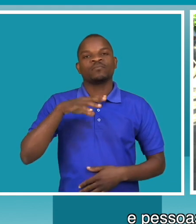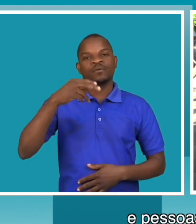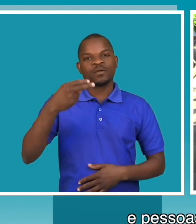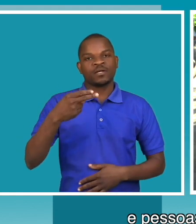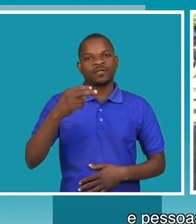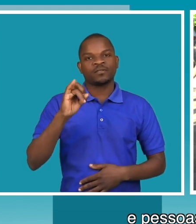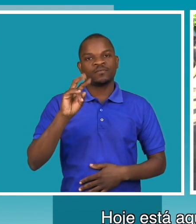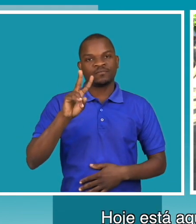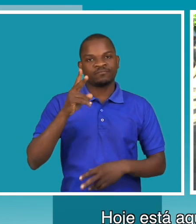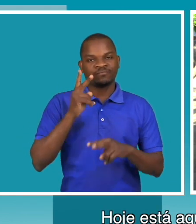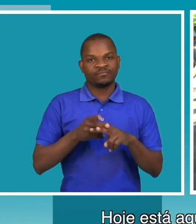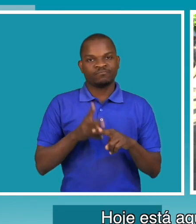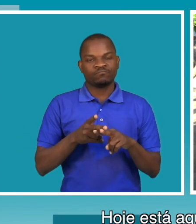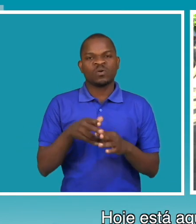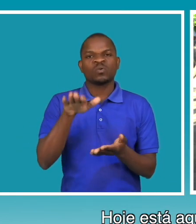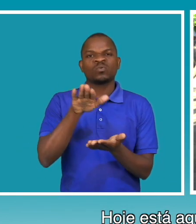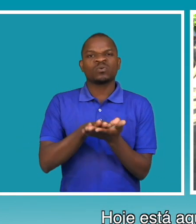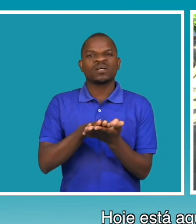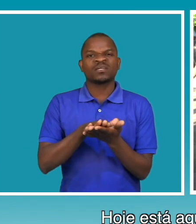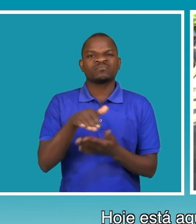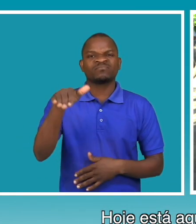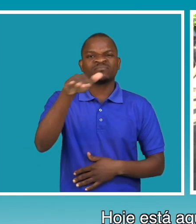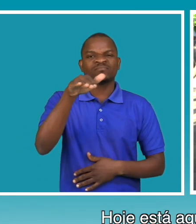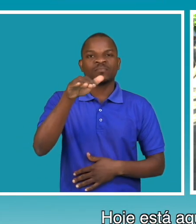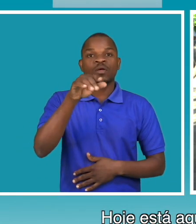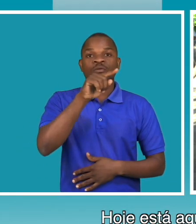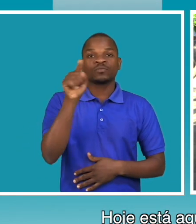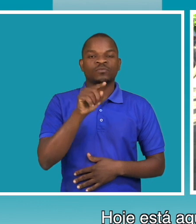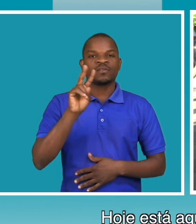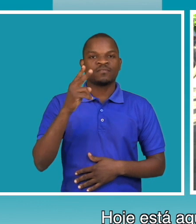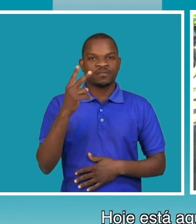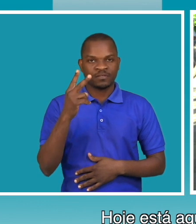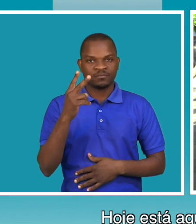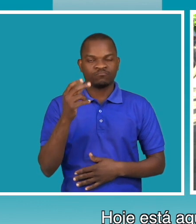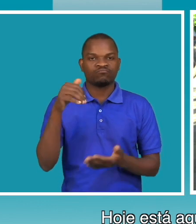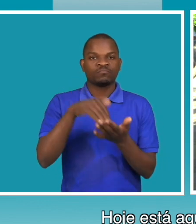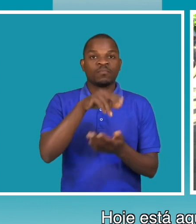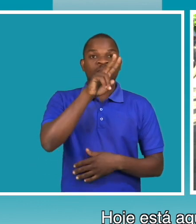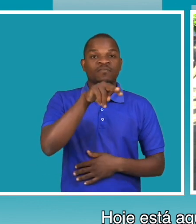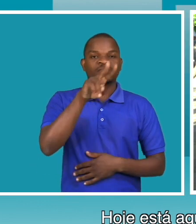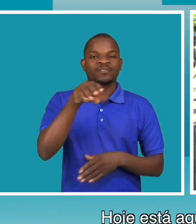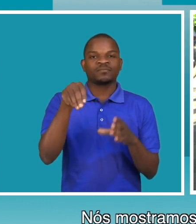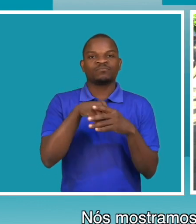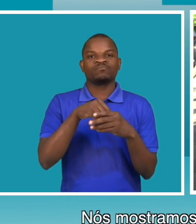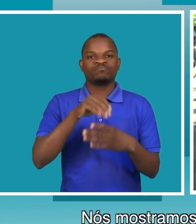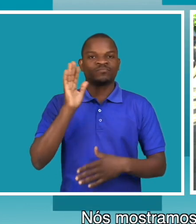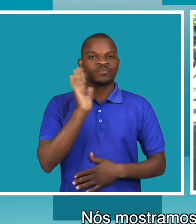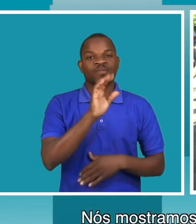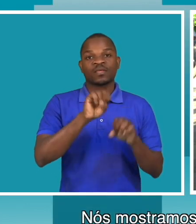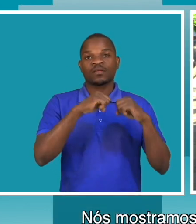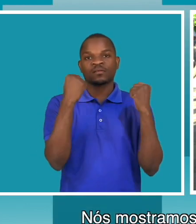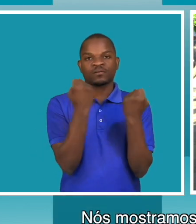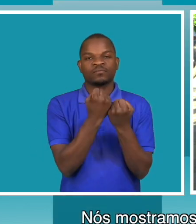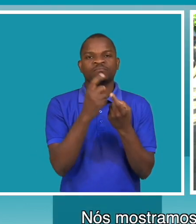SIDA. Está aqui na zona verde para visitar um dos seus membros. Nós